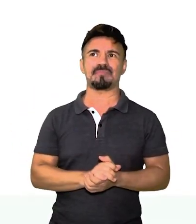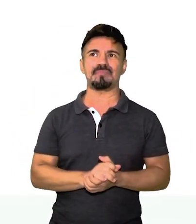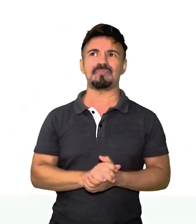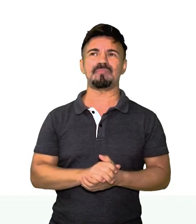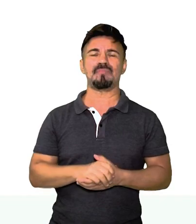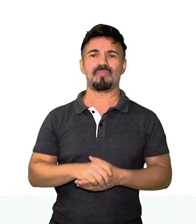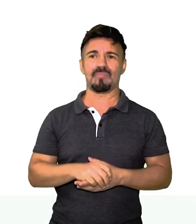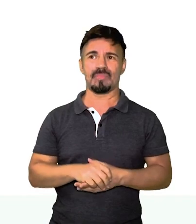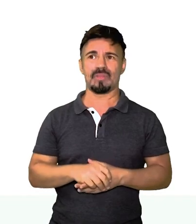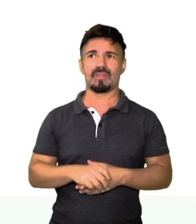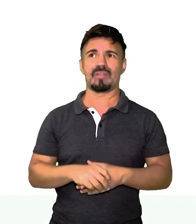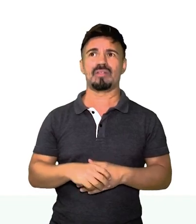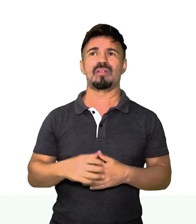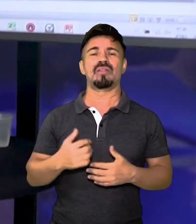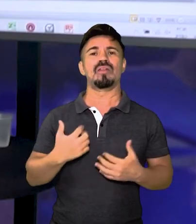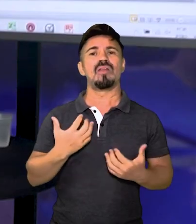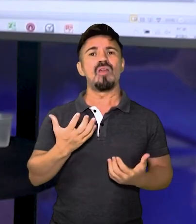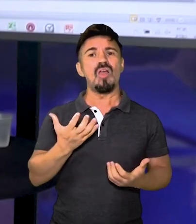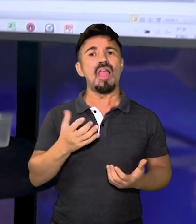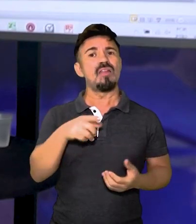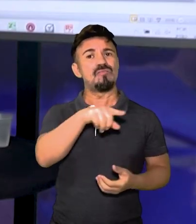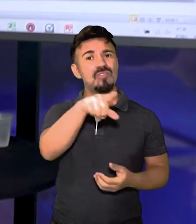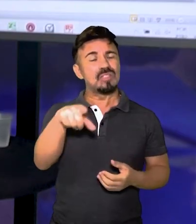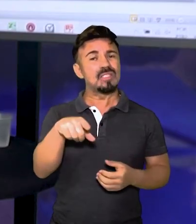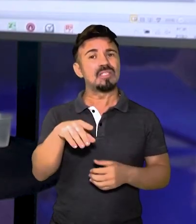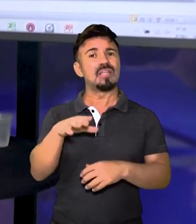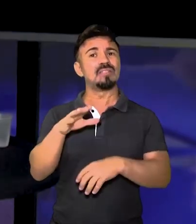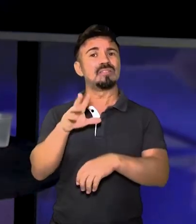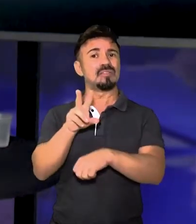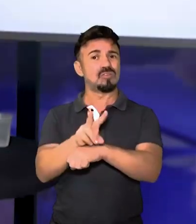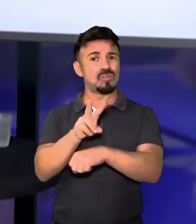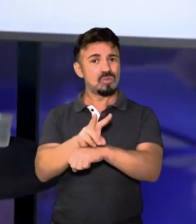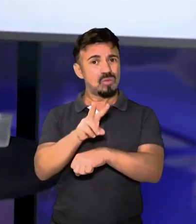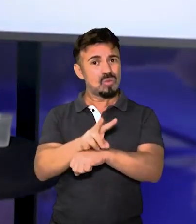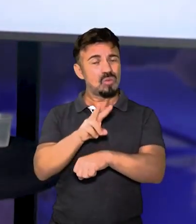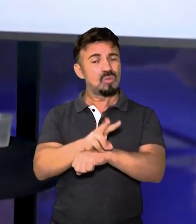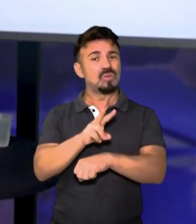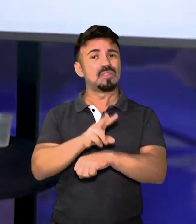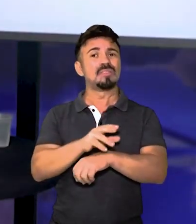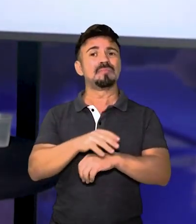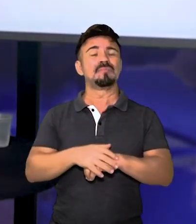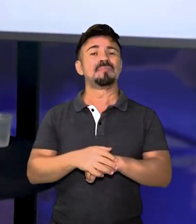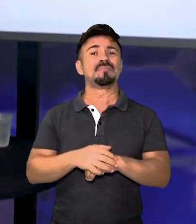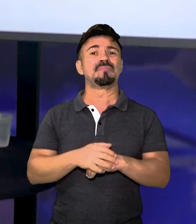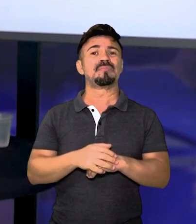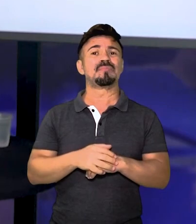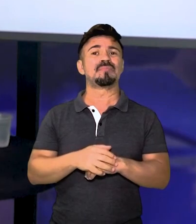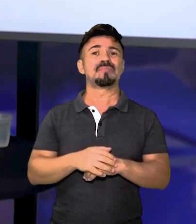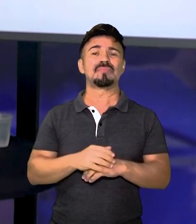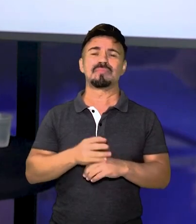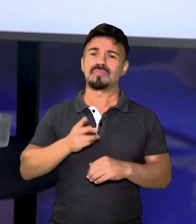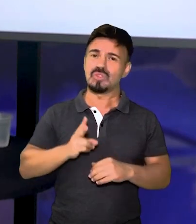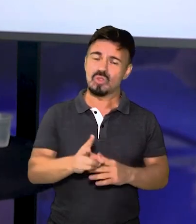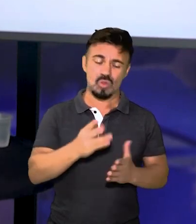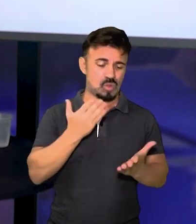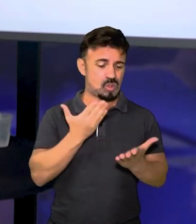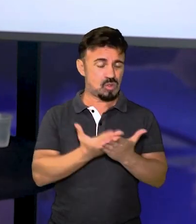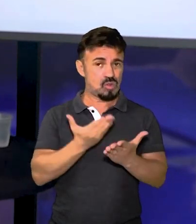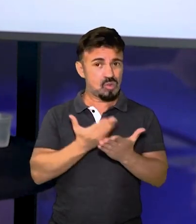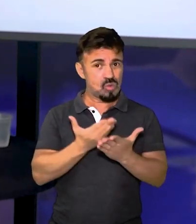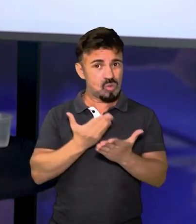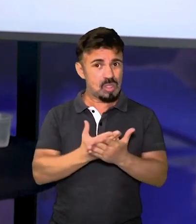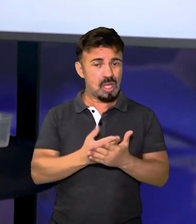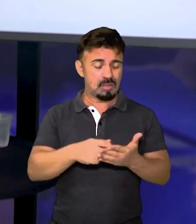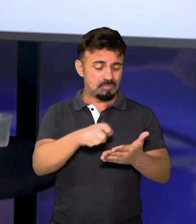aula, certo? E aí, justamente, nós vamos fazer o seguinte, eu quero que você se cuide, que você continue